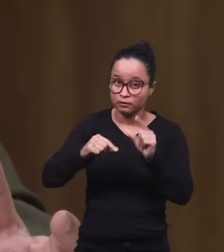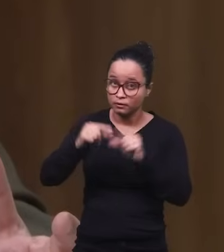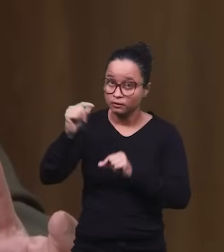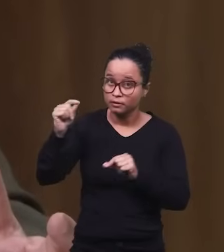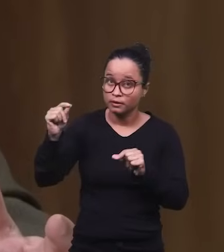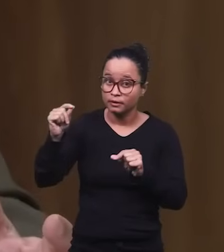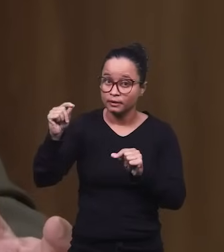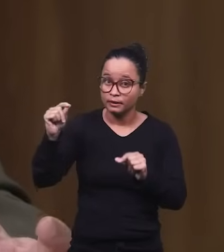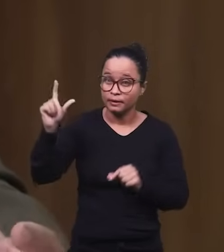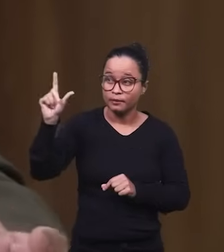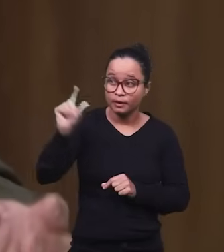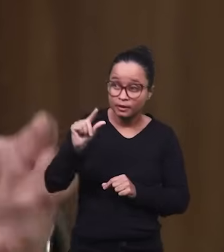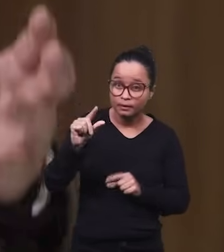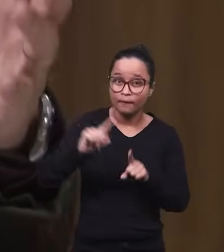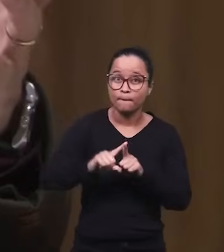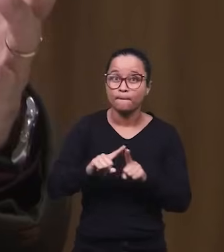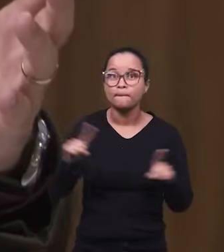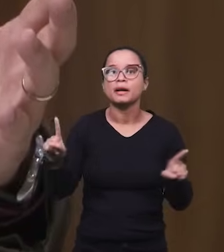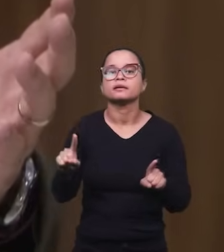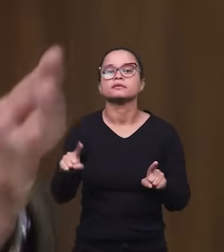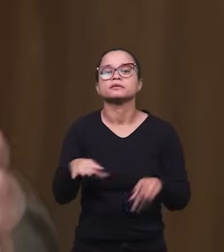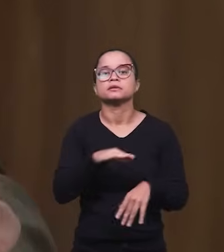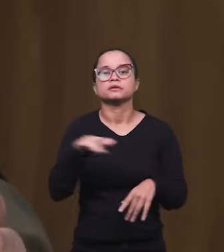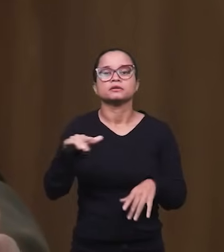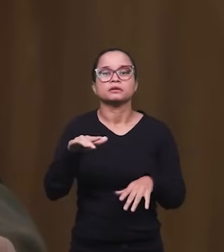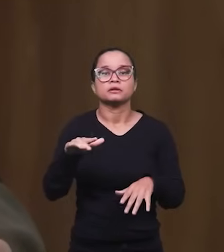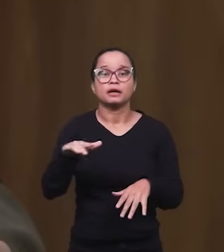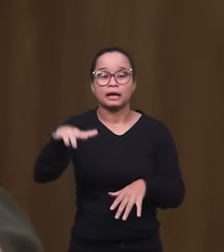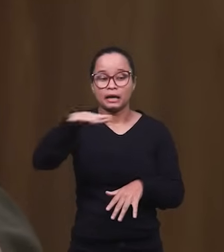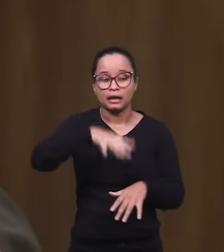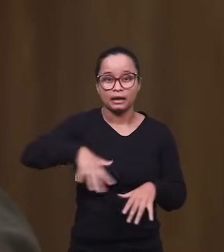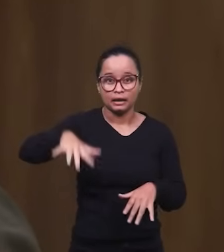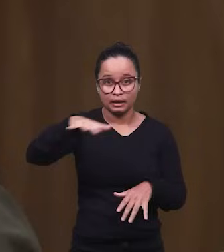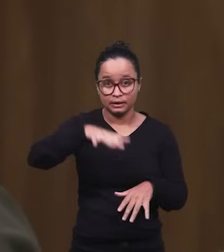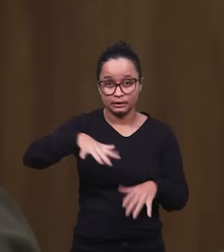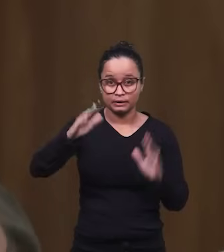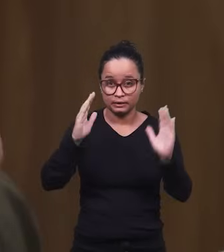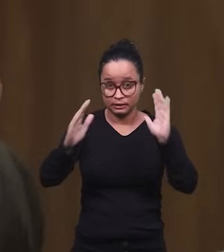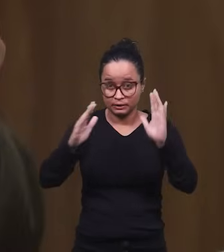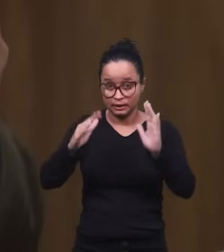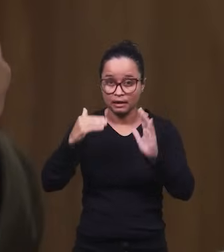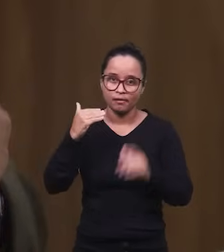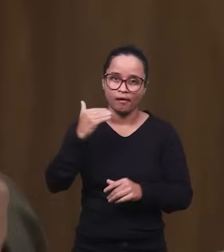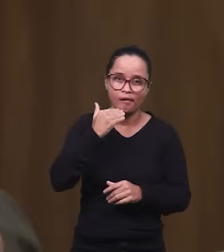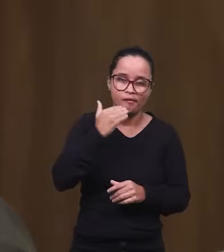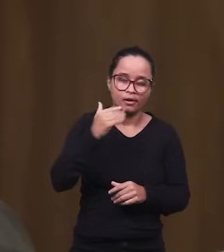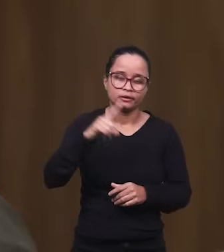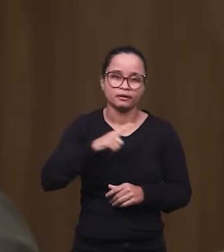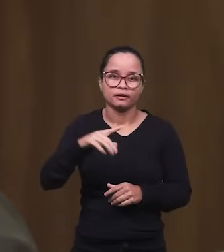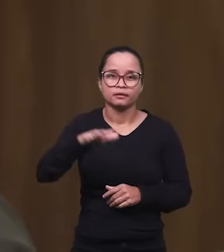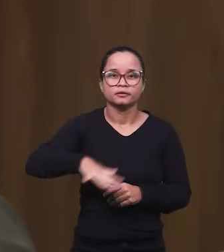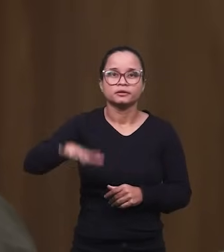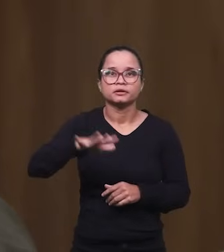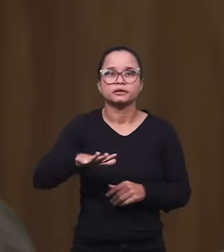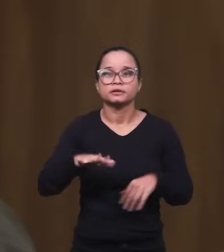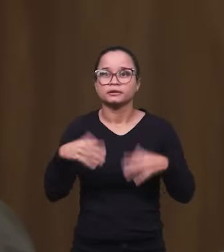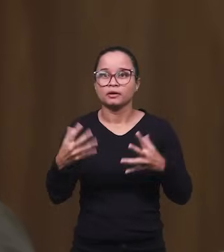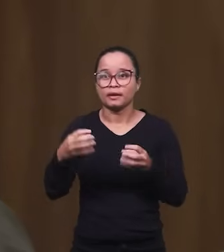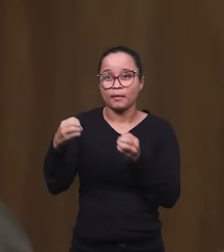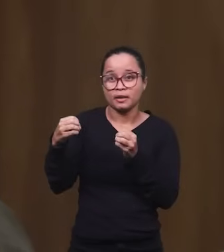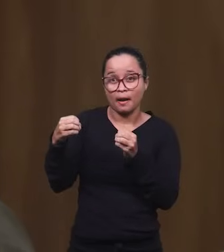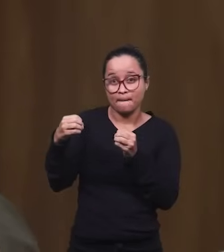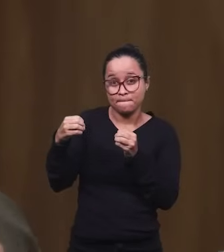em relação às outras, mas ela deforma o espaço-tempo na sua volta. Quando ela deforma esse espaço-tempo, quem está